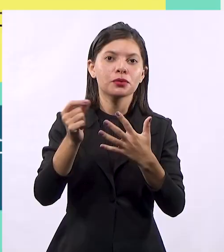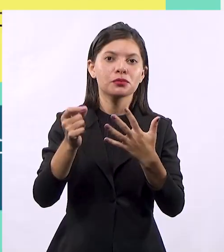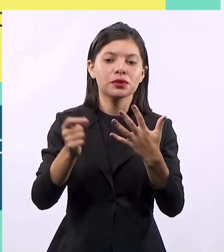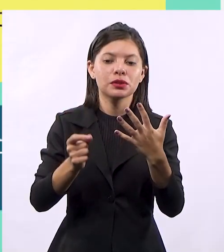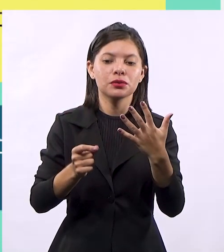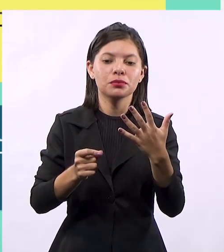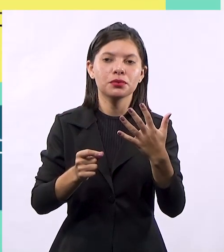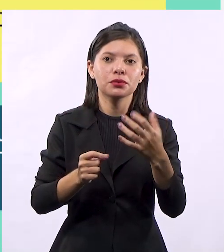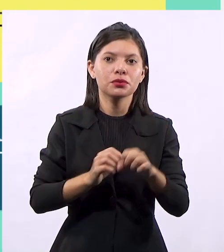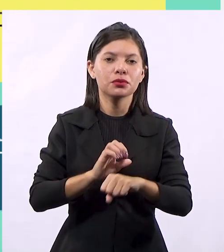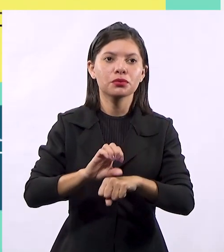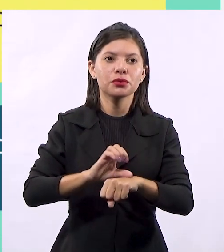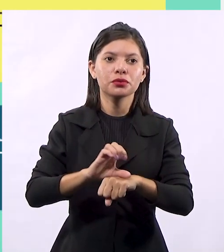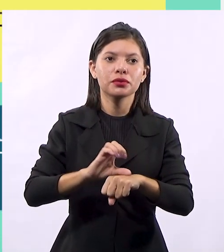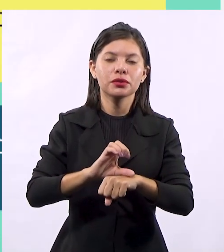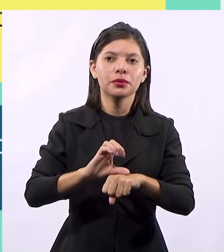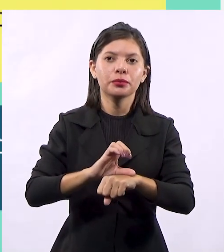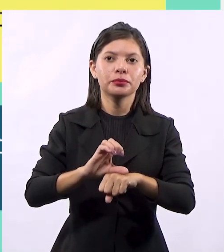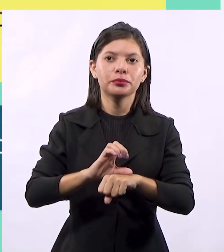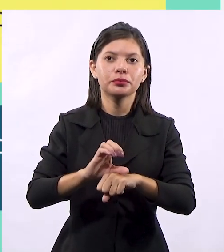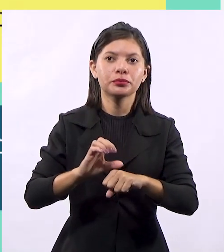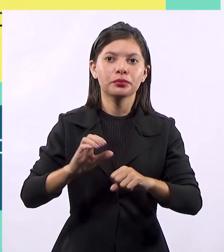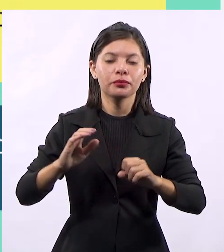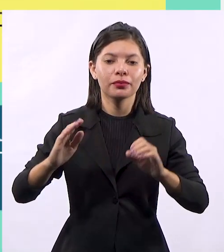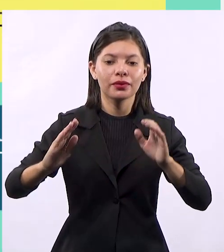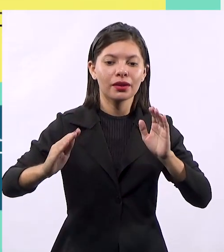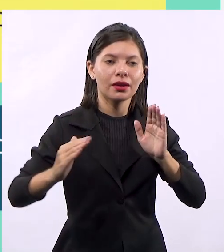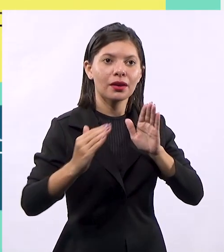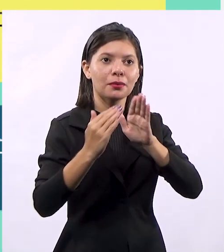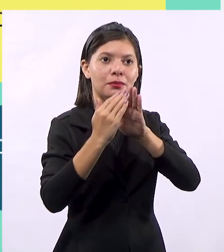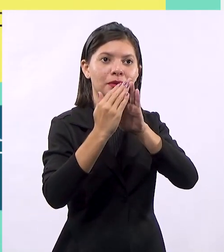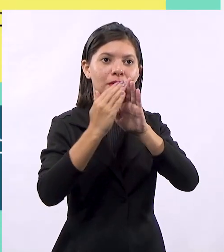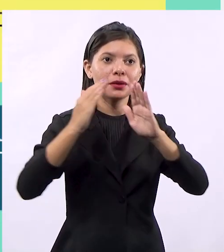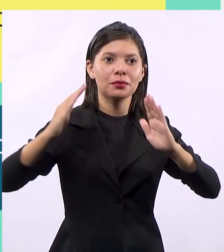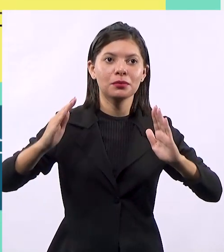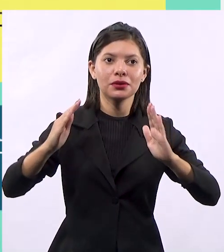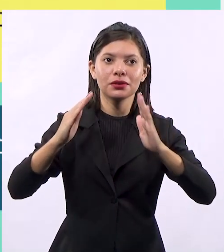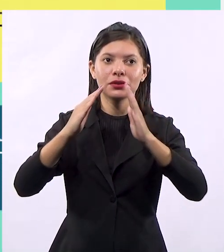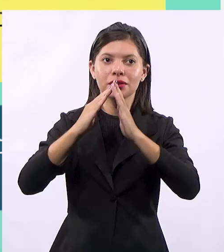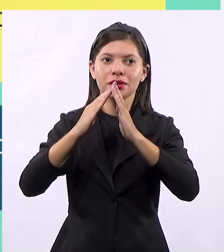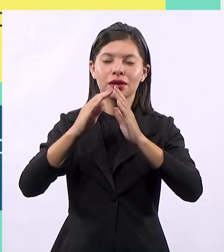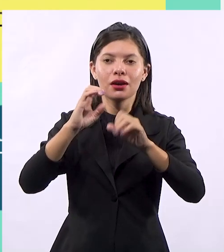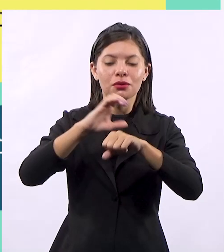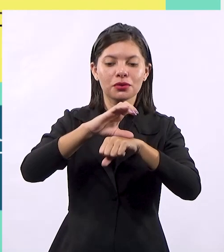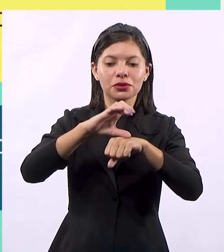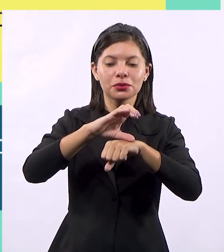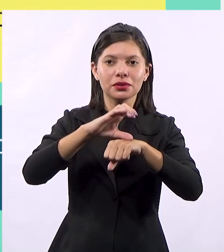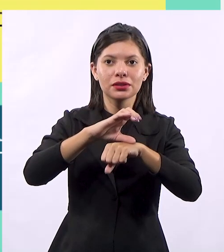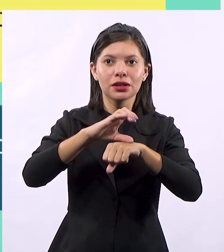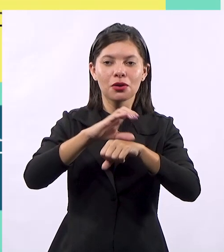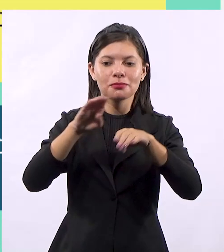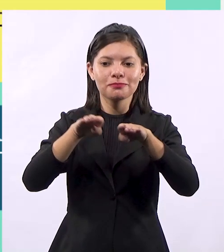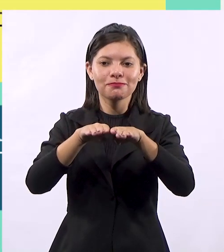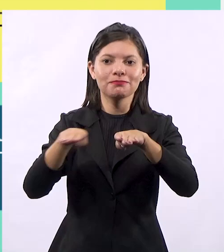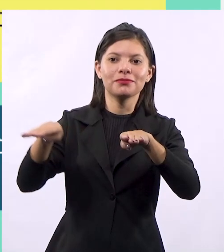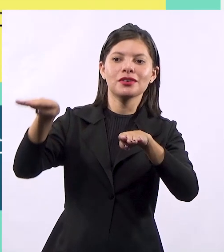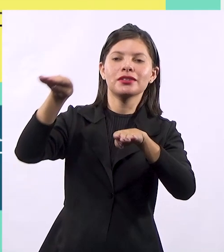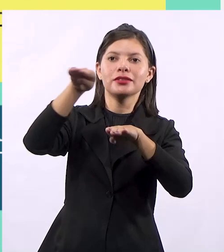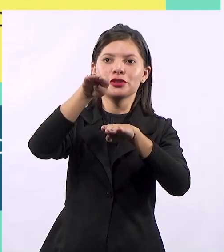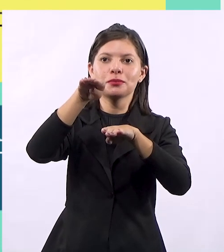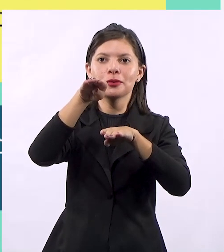ela subordinadas. Por isso, toda a legislação educacional deve estar em consonância com os